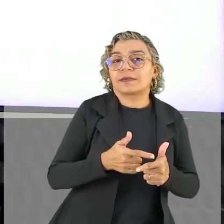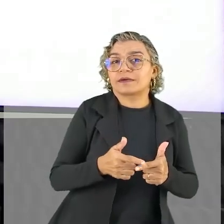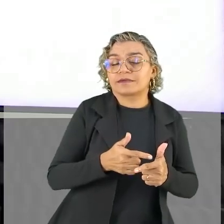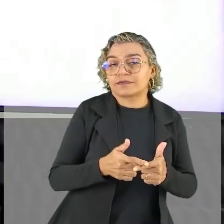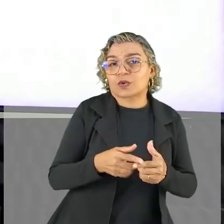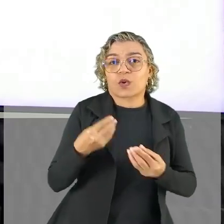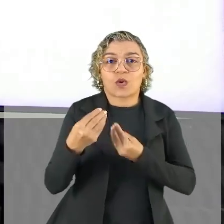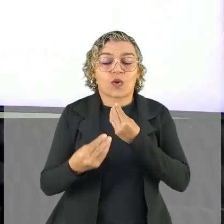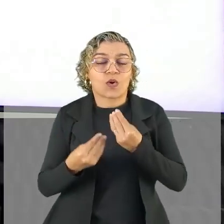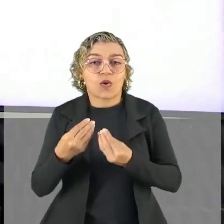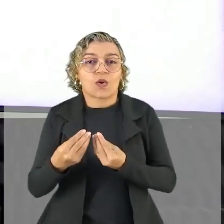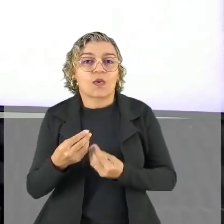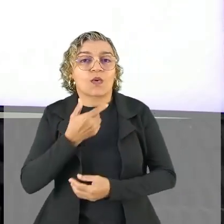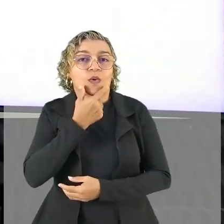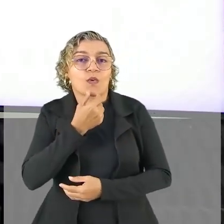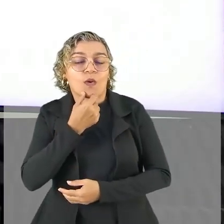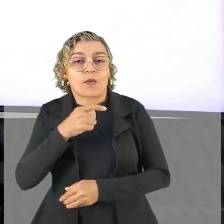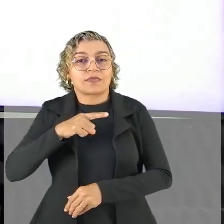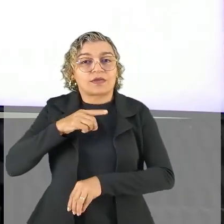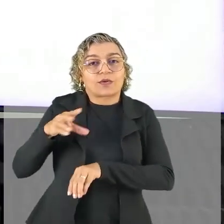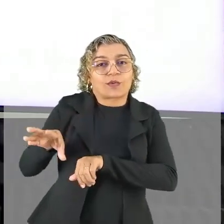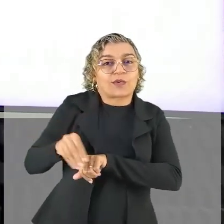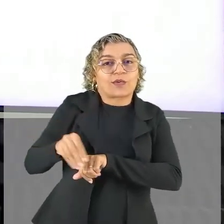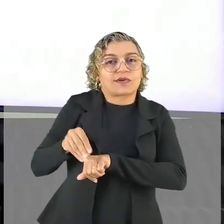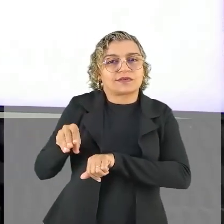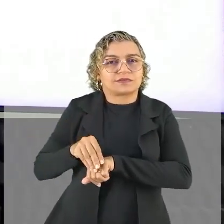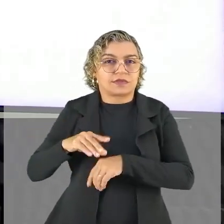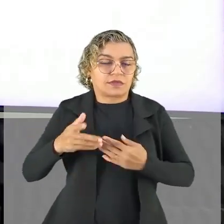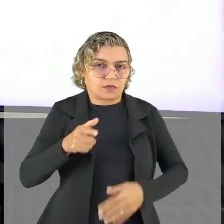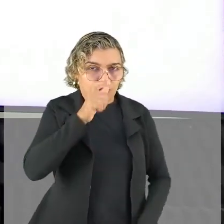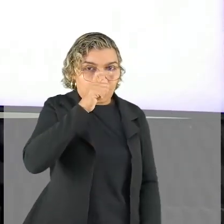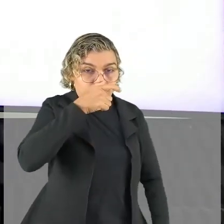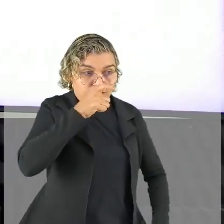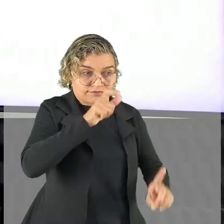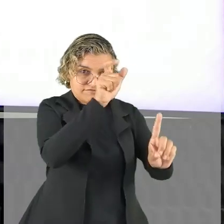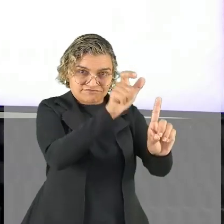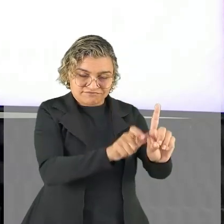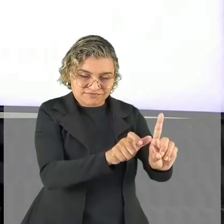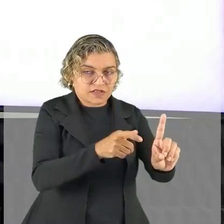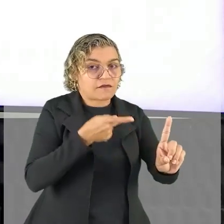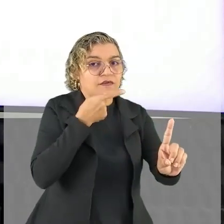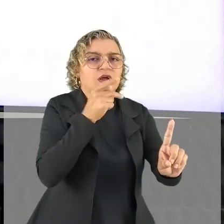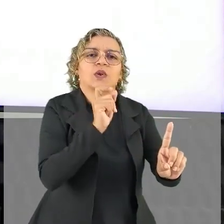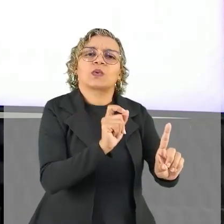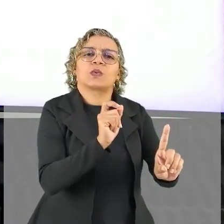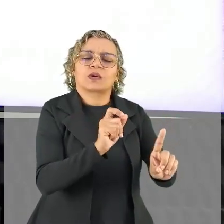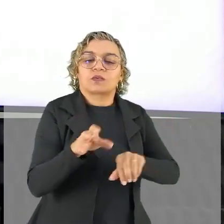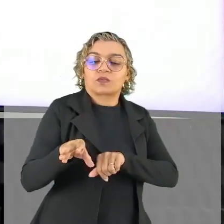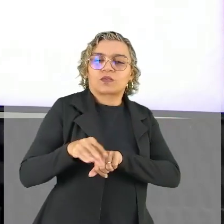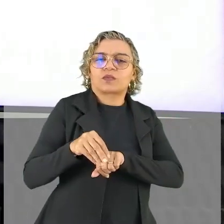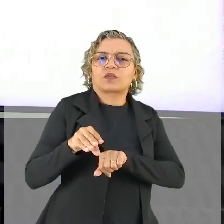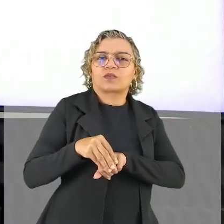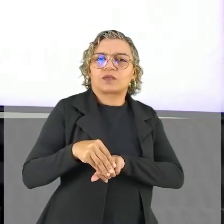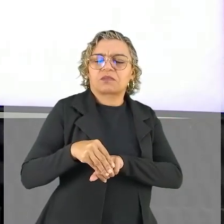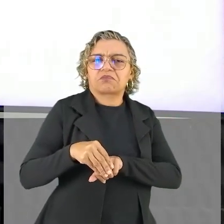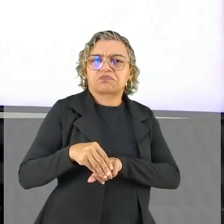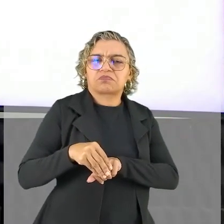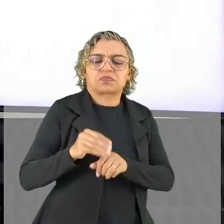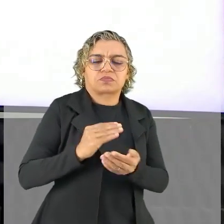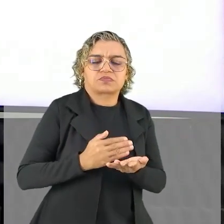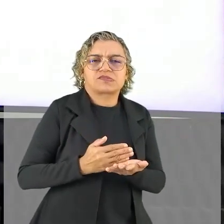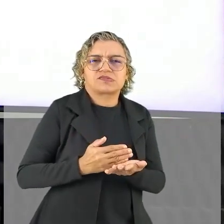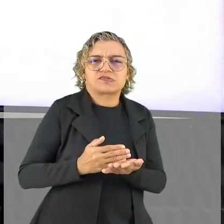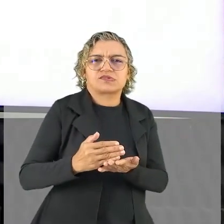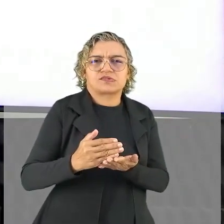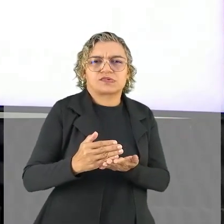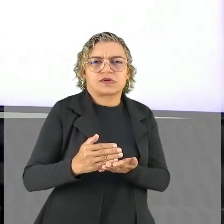chega ao conhecimento. O René Descartes, ele vai dizer o seguinte: o conhecimento, ele começa